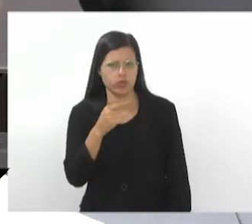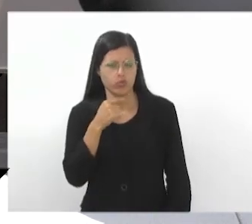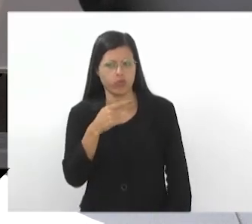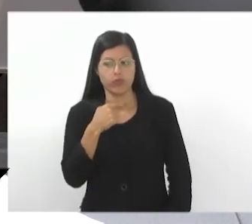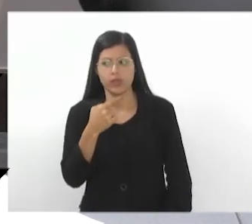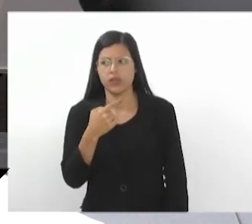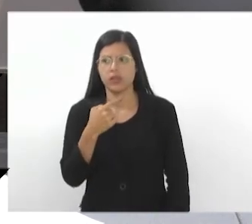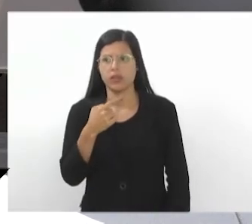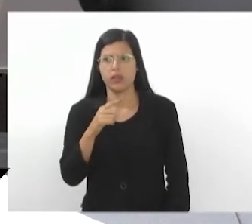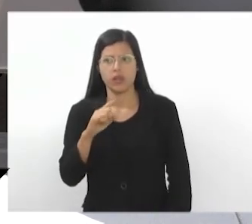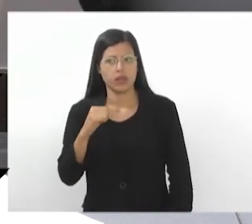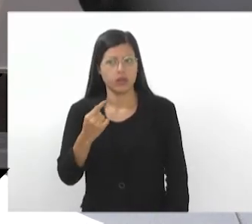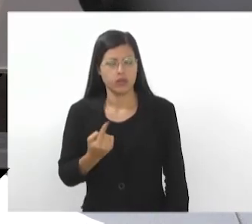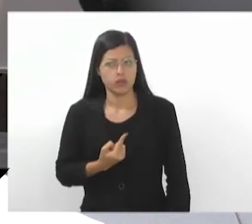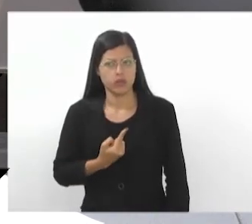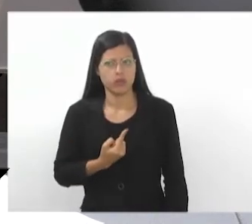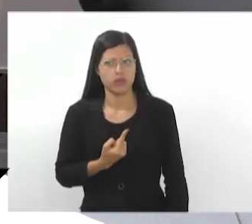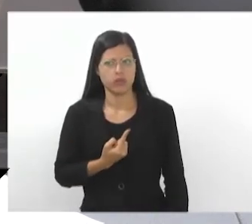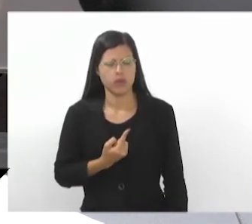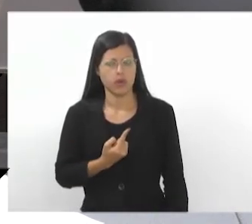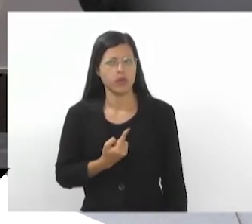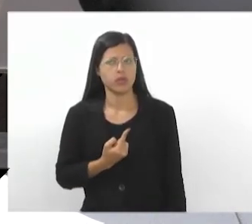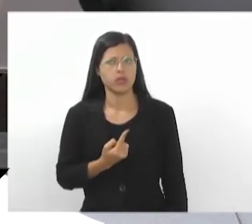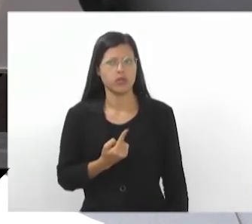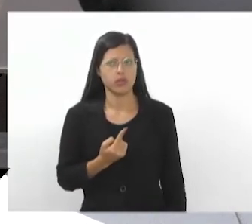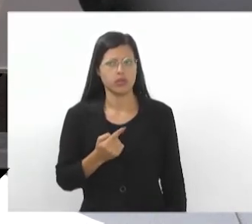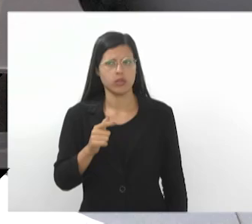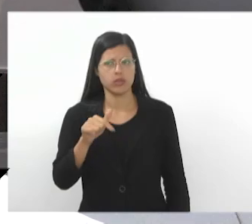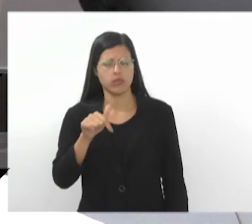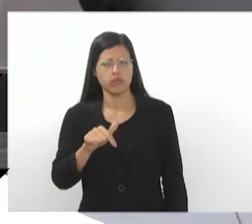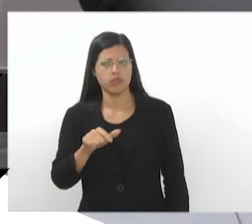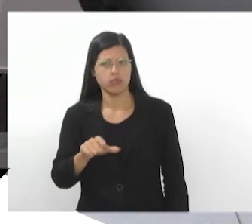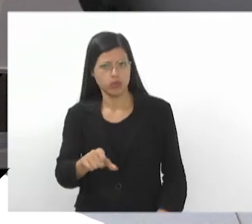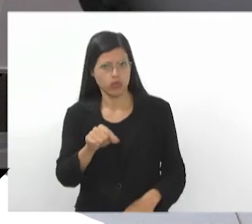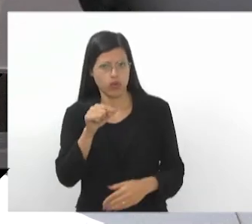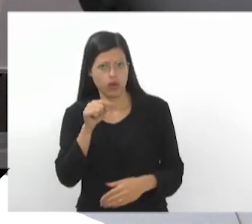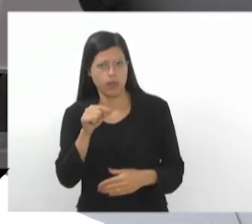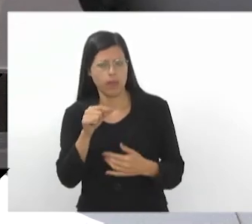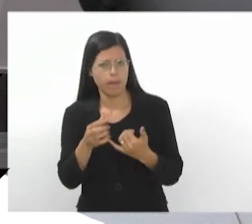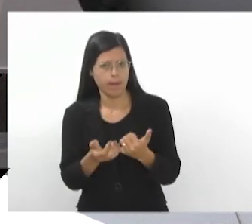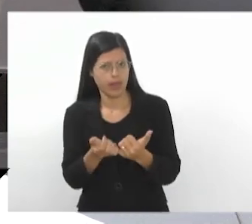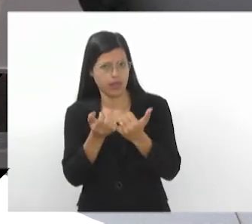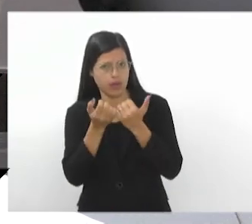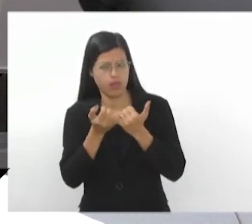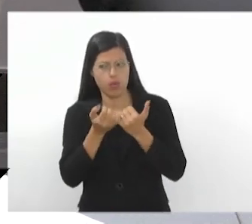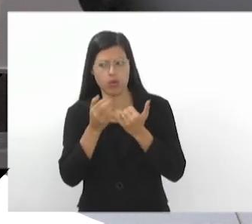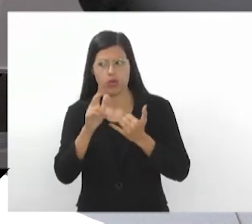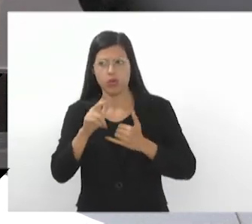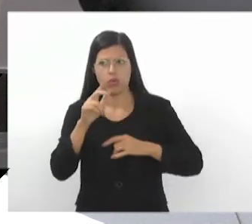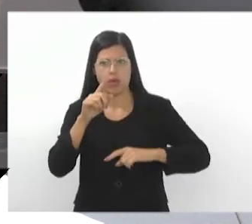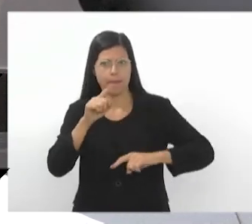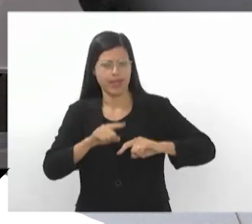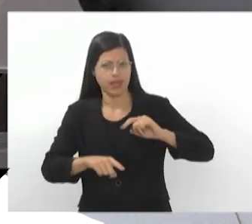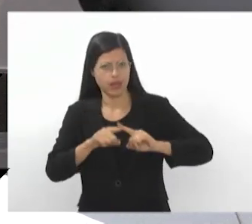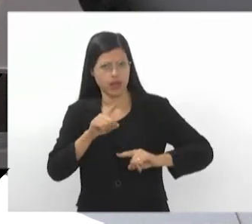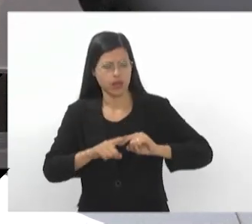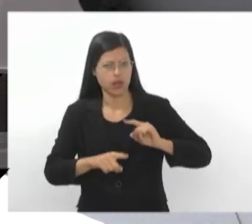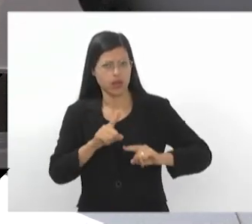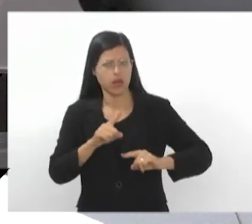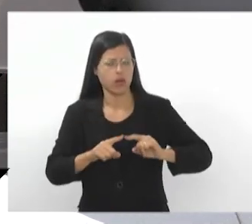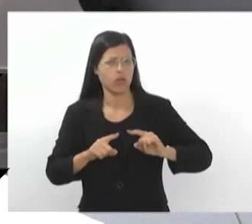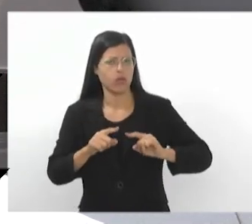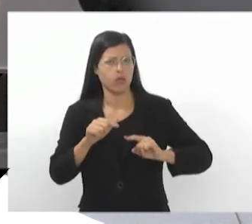Quando a gente opta por patrimônio imaterial, a gente está